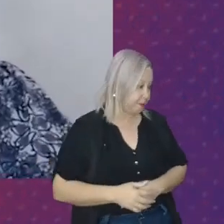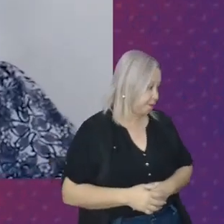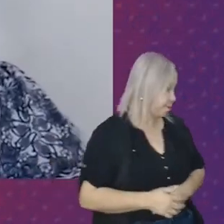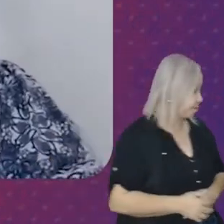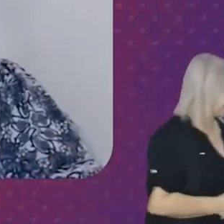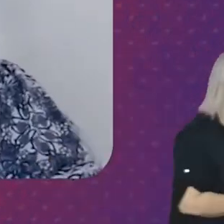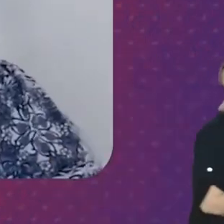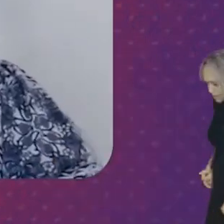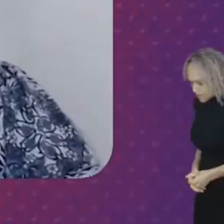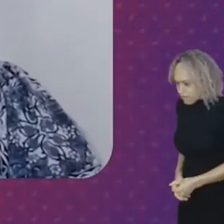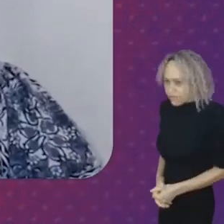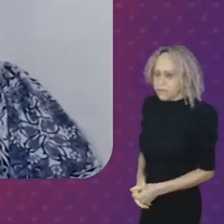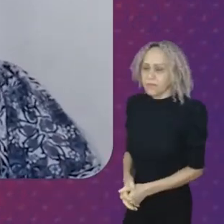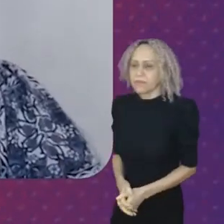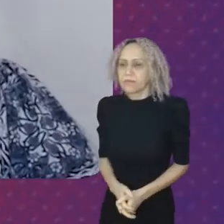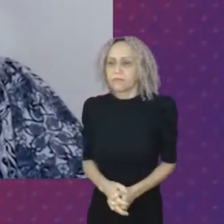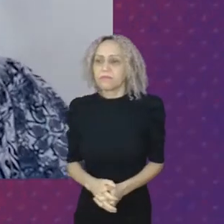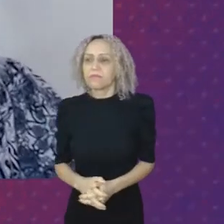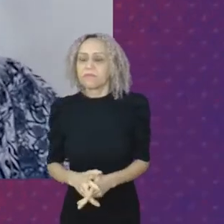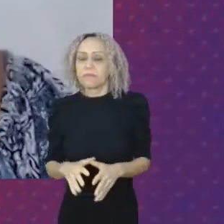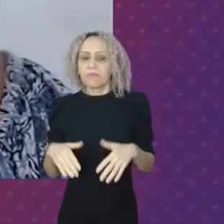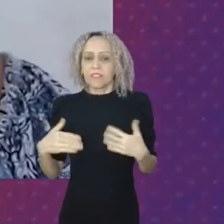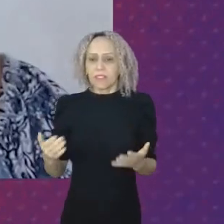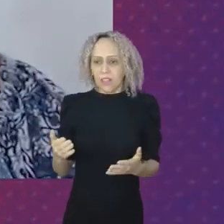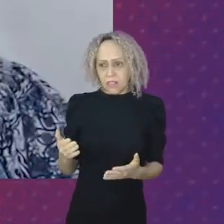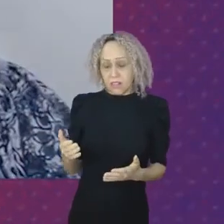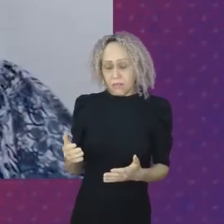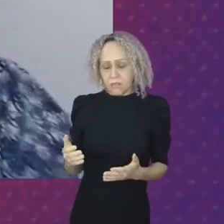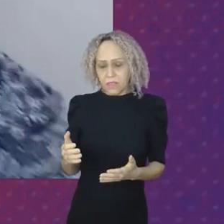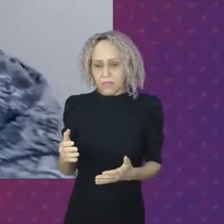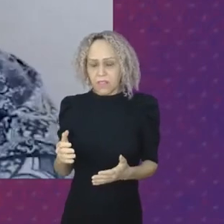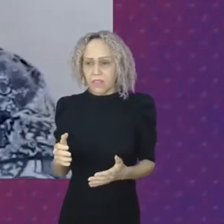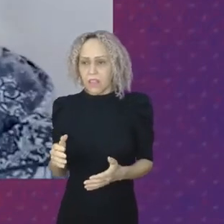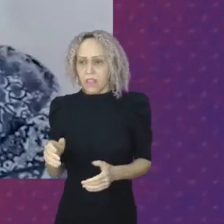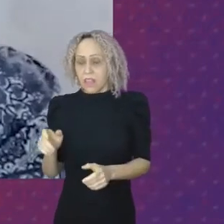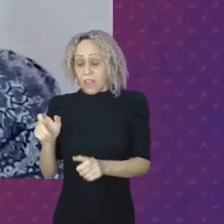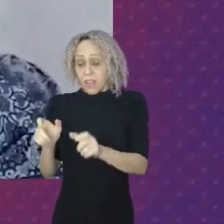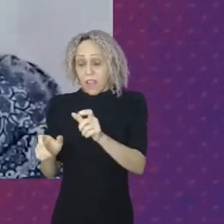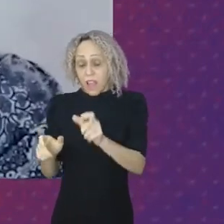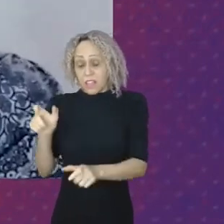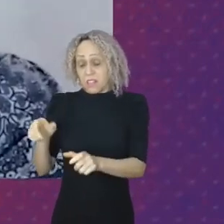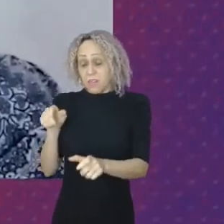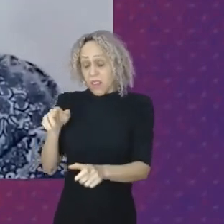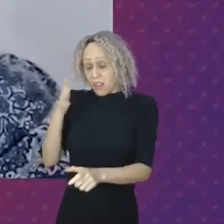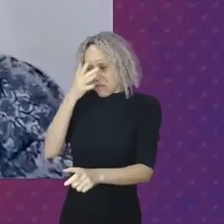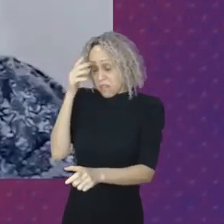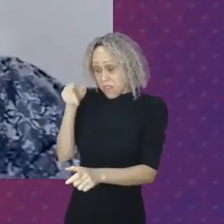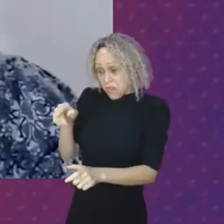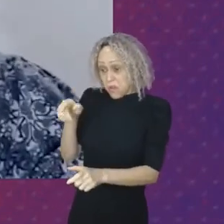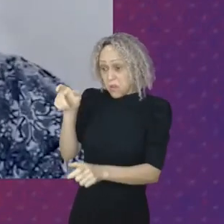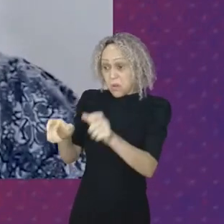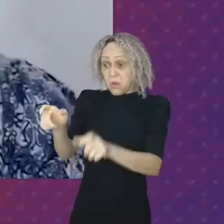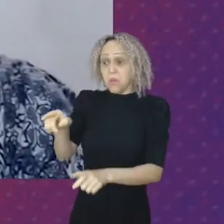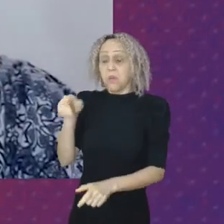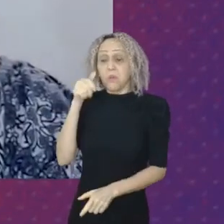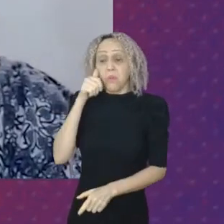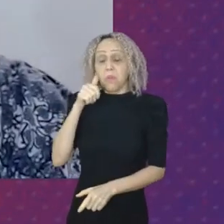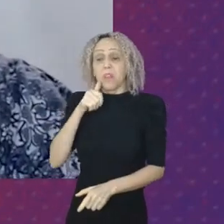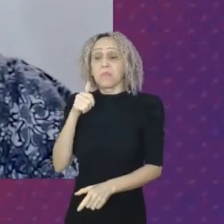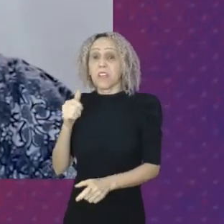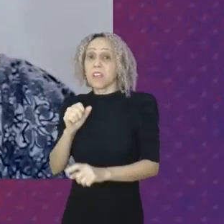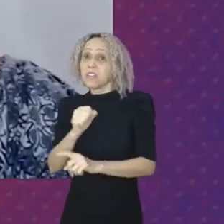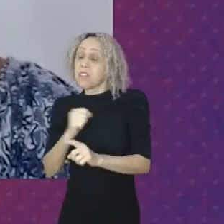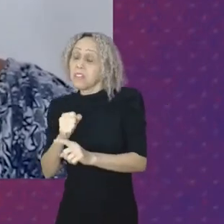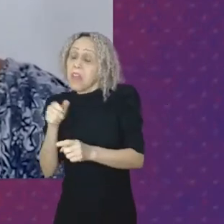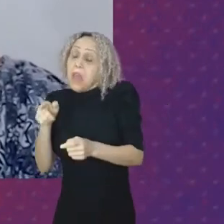da vítima é uma das coisas que afastam as mulheres, muitas vezes até dos espaços de segurança pública. Com que roupa que